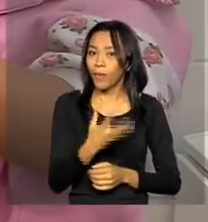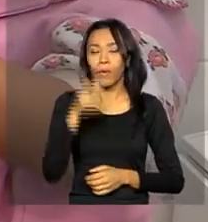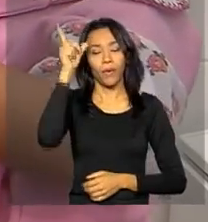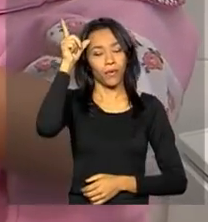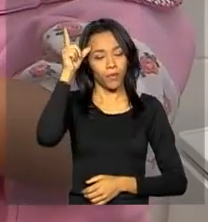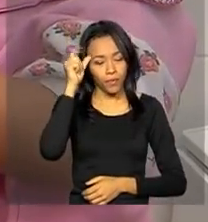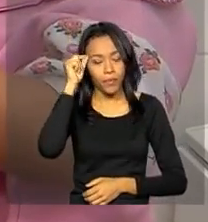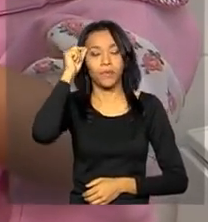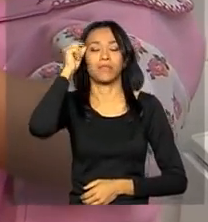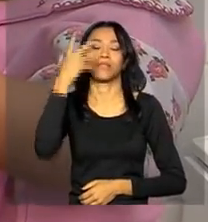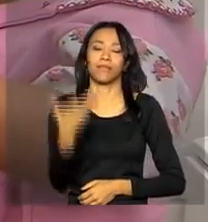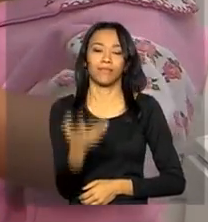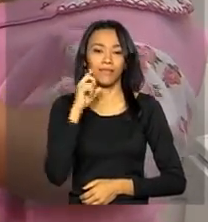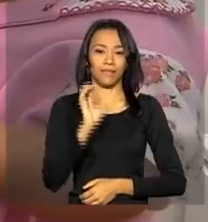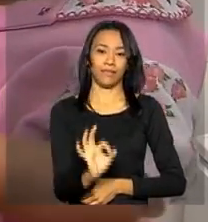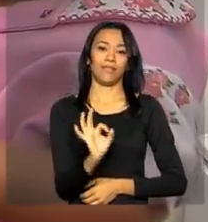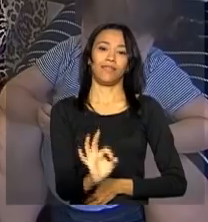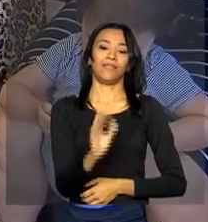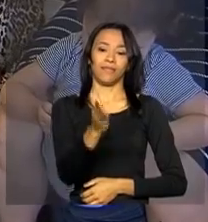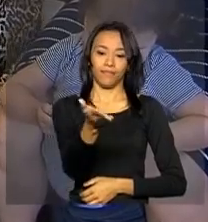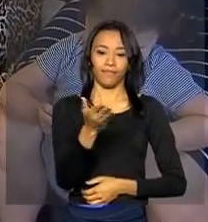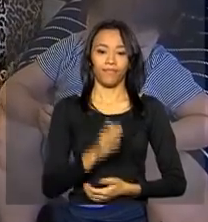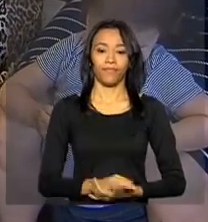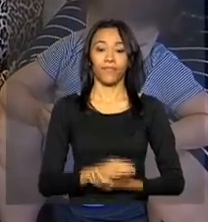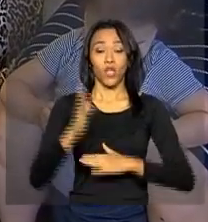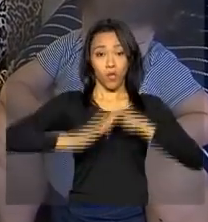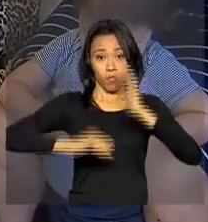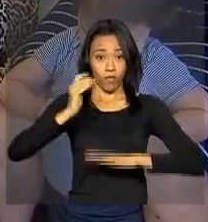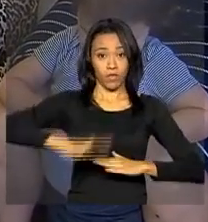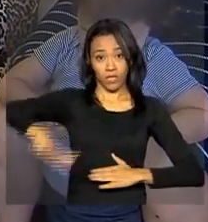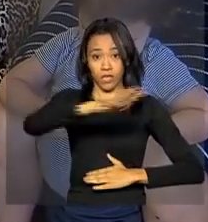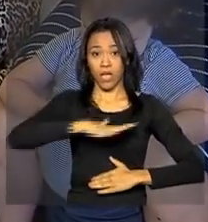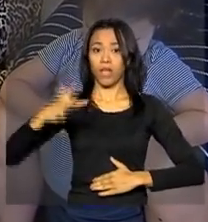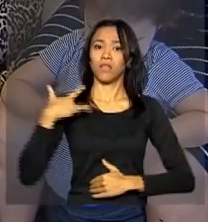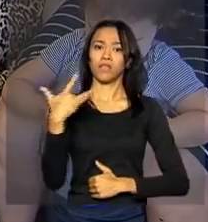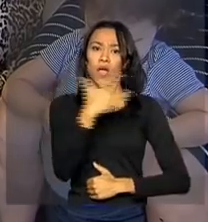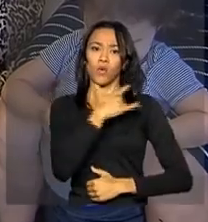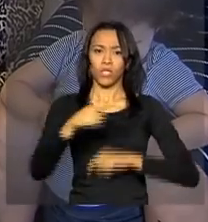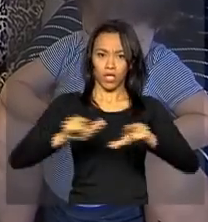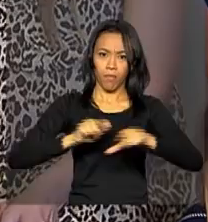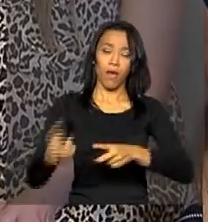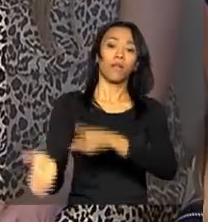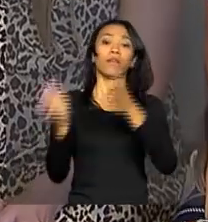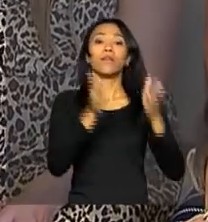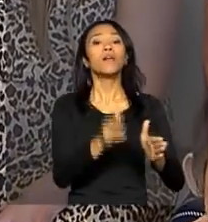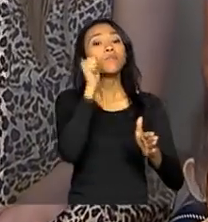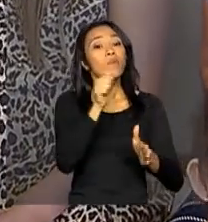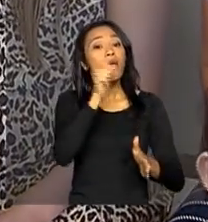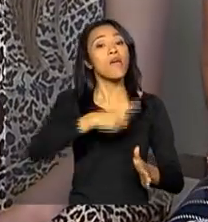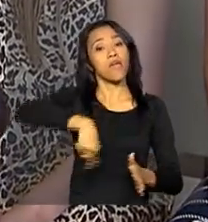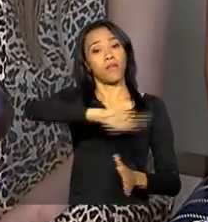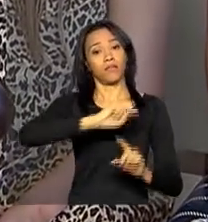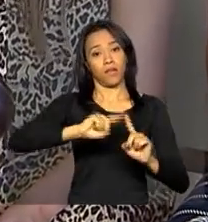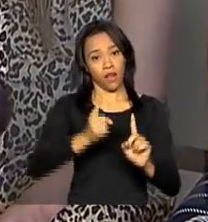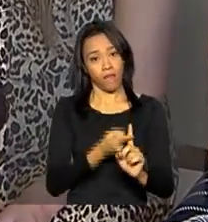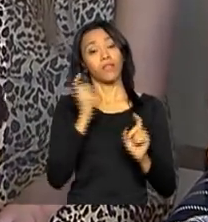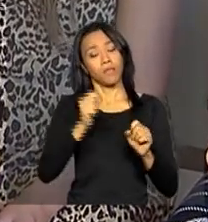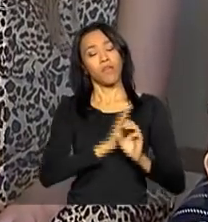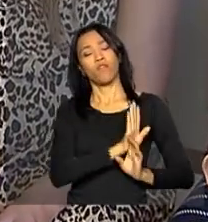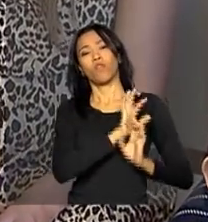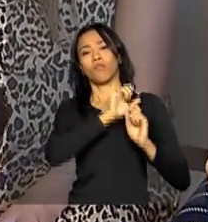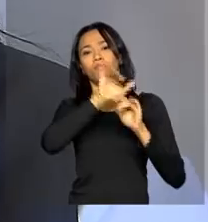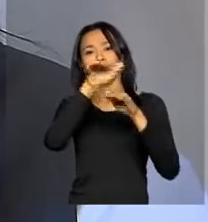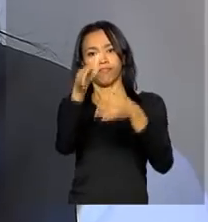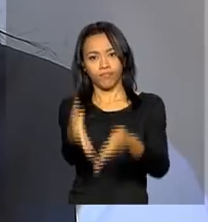né? Com certeza. Prevenida. Os profissionais de saúde e as grávidas também foram garantir a proteção contra